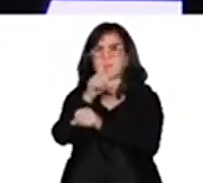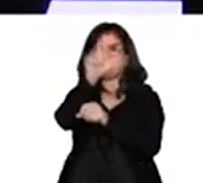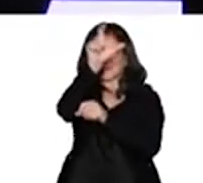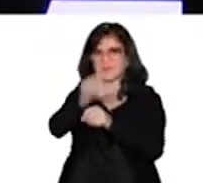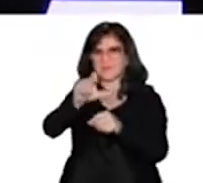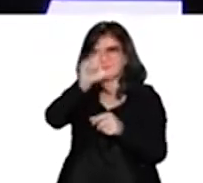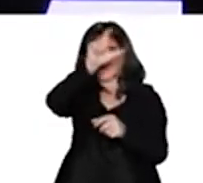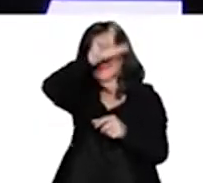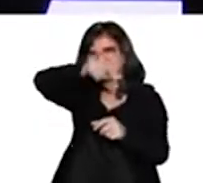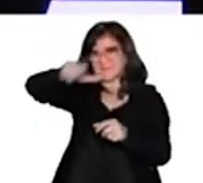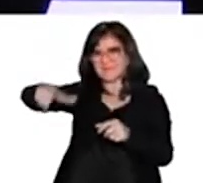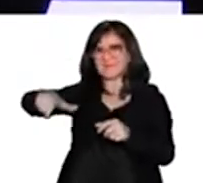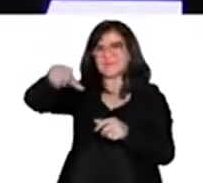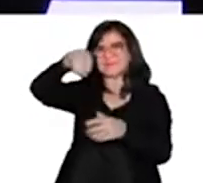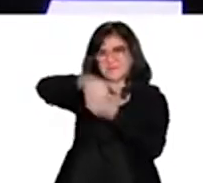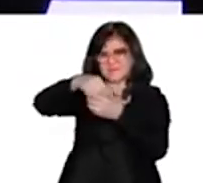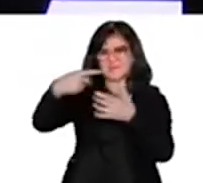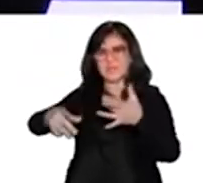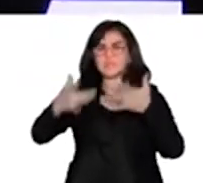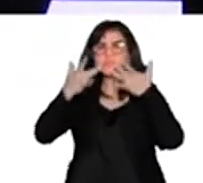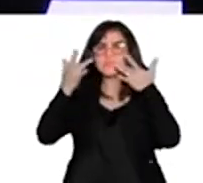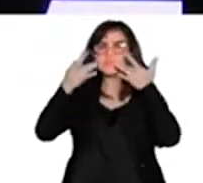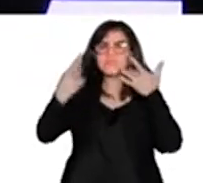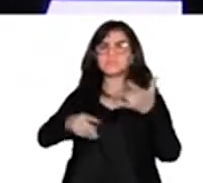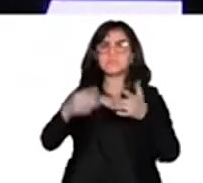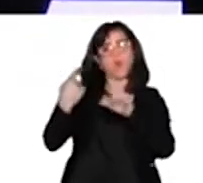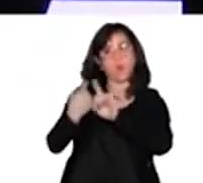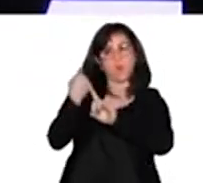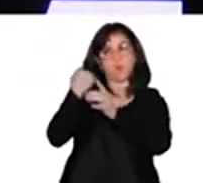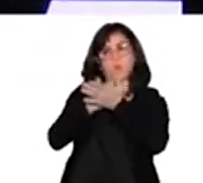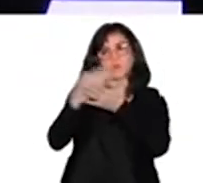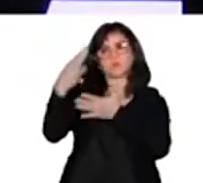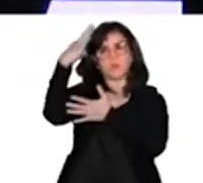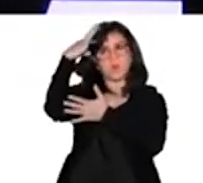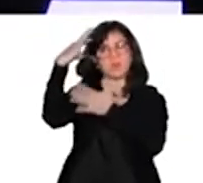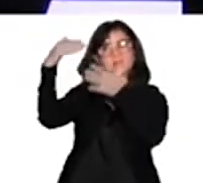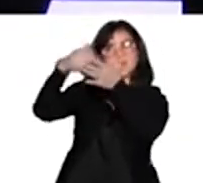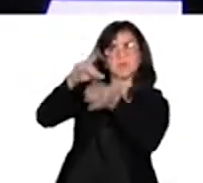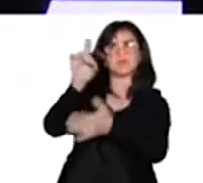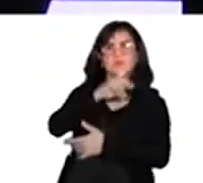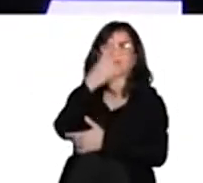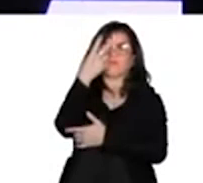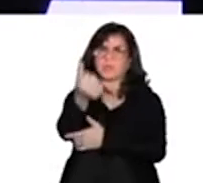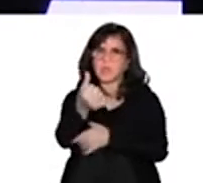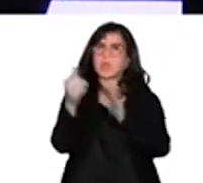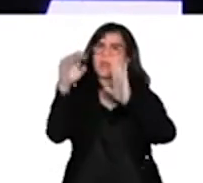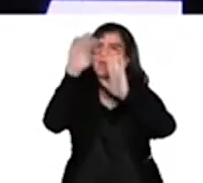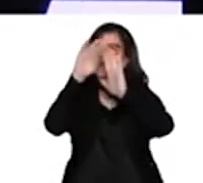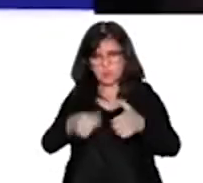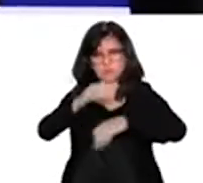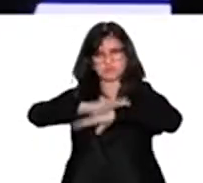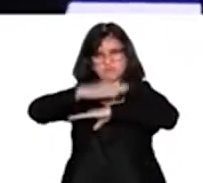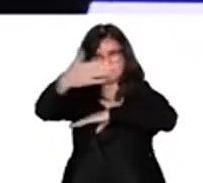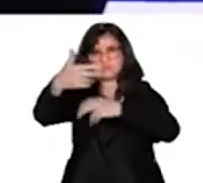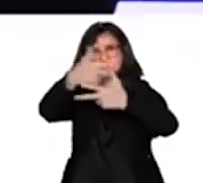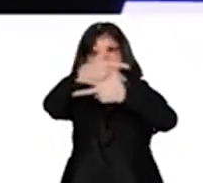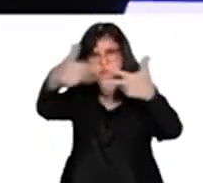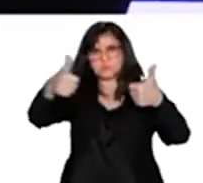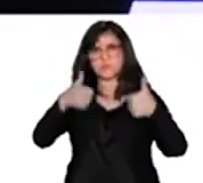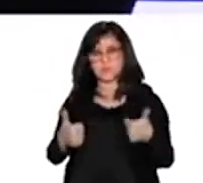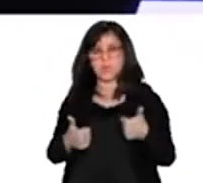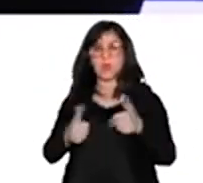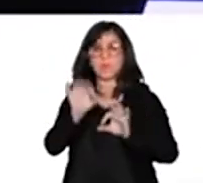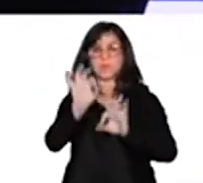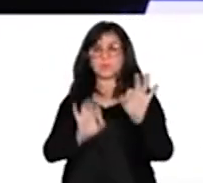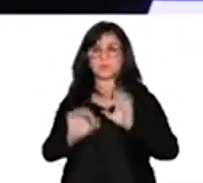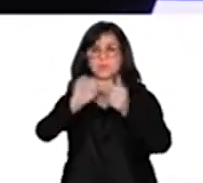neste lindo palco do Teatro Múcio de Castro desde quarta-feira, e vamos até o dia 26 com uma extensa programação para você. Então eu digo a vocês que o